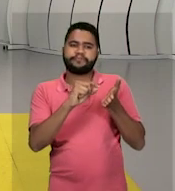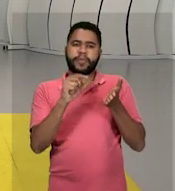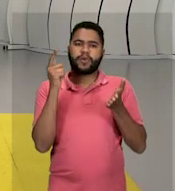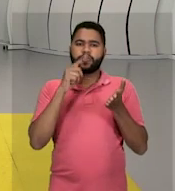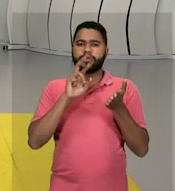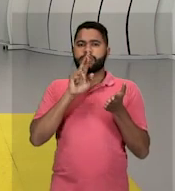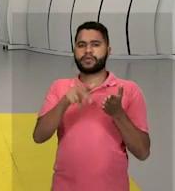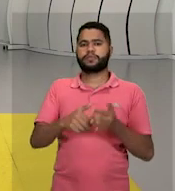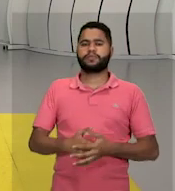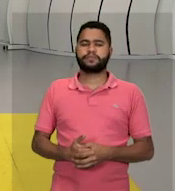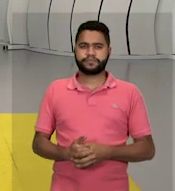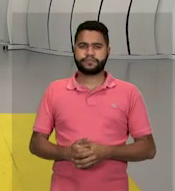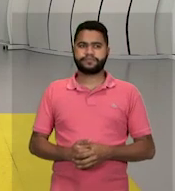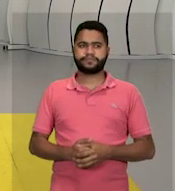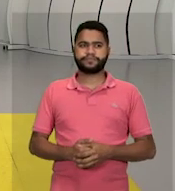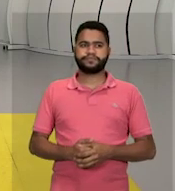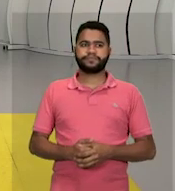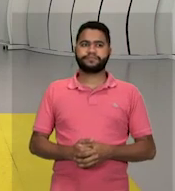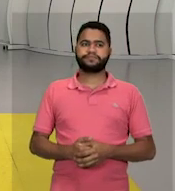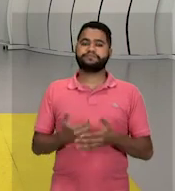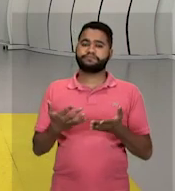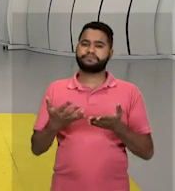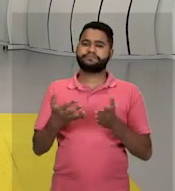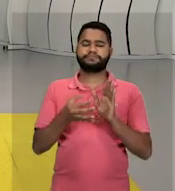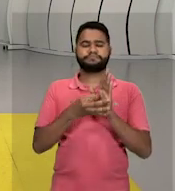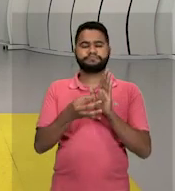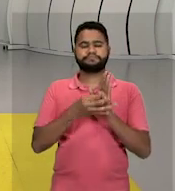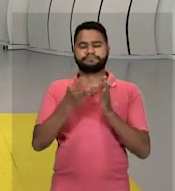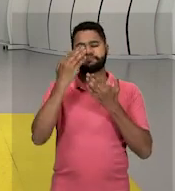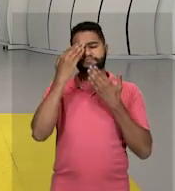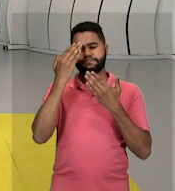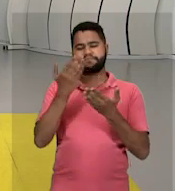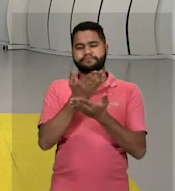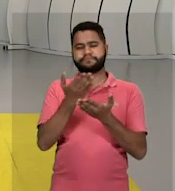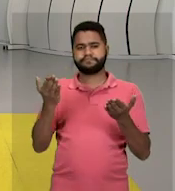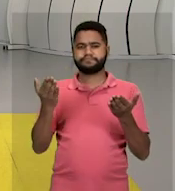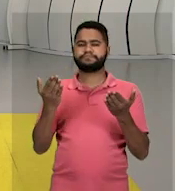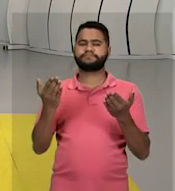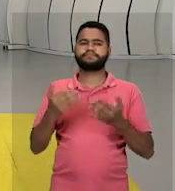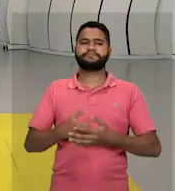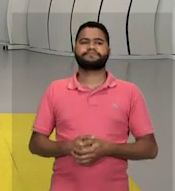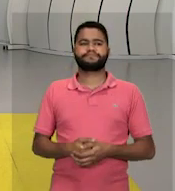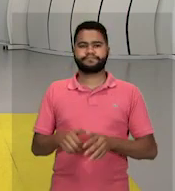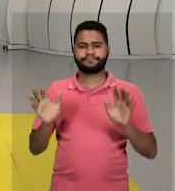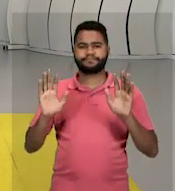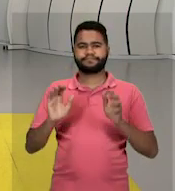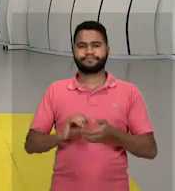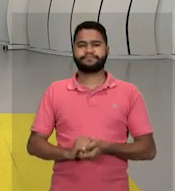responder aquela questão. Ficam as dicas, muito obrigado pela sua presença.